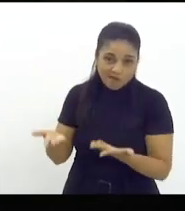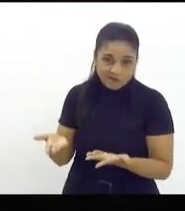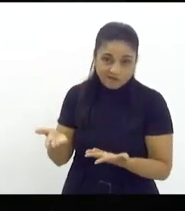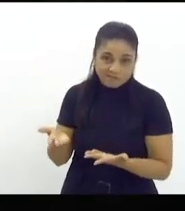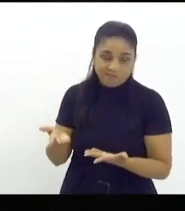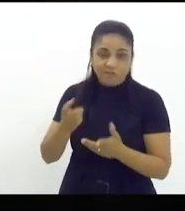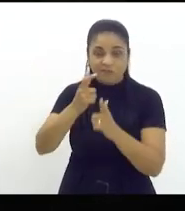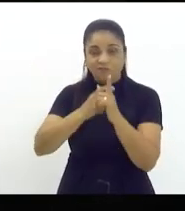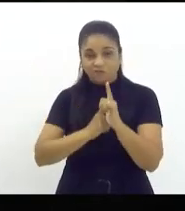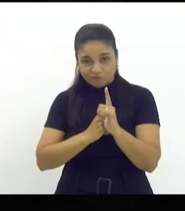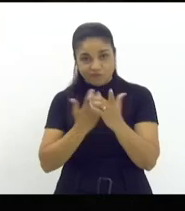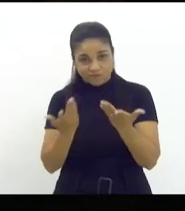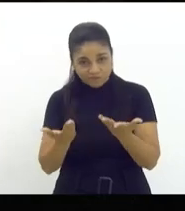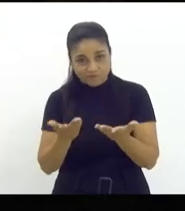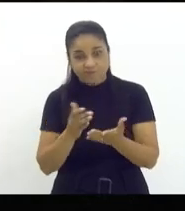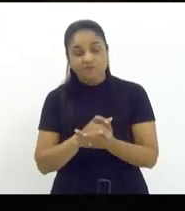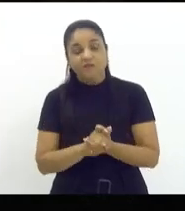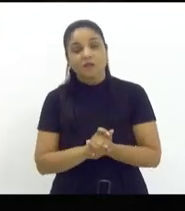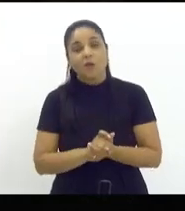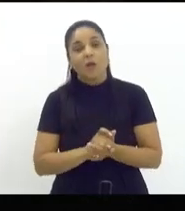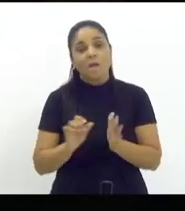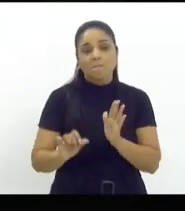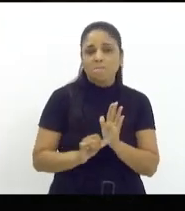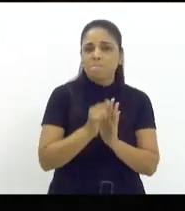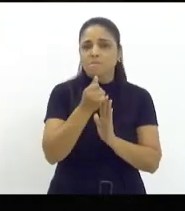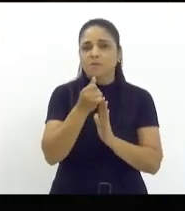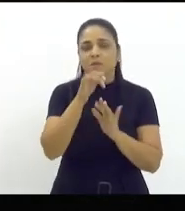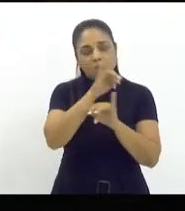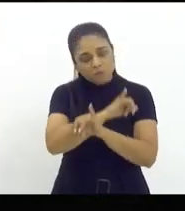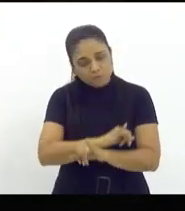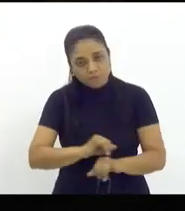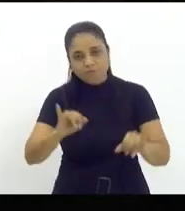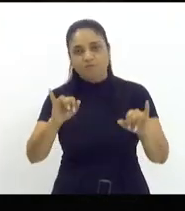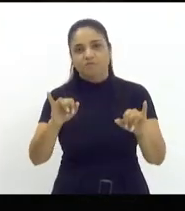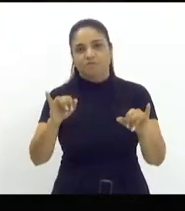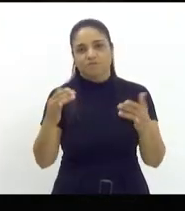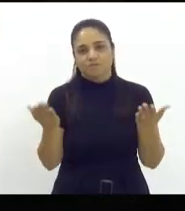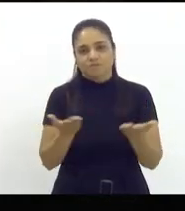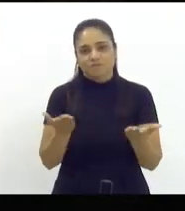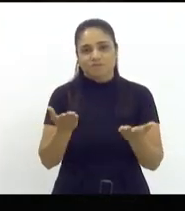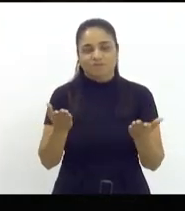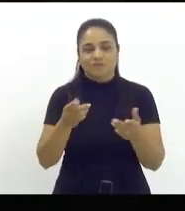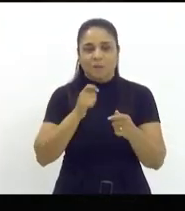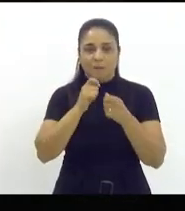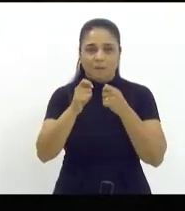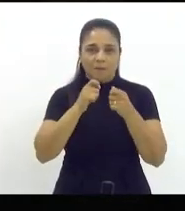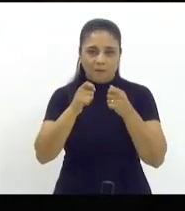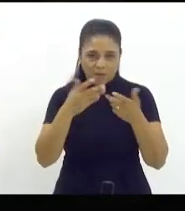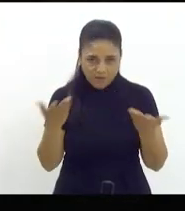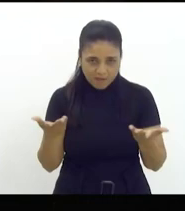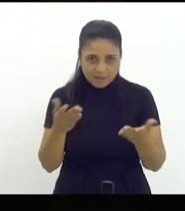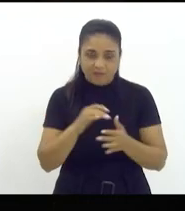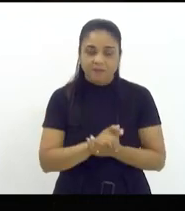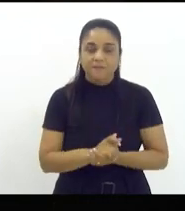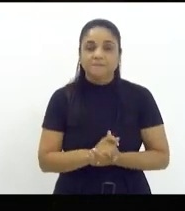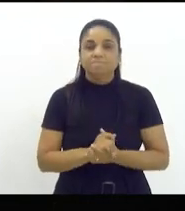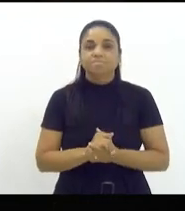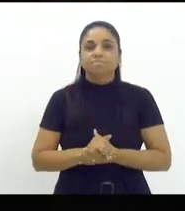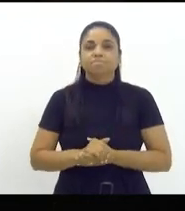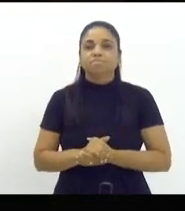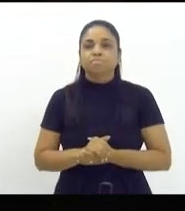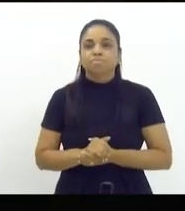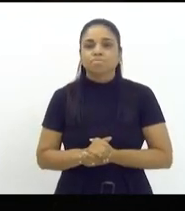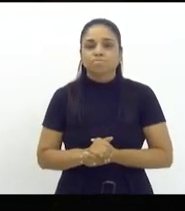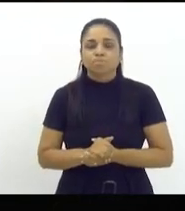Então essa era a primeira observação do noticiário no dia de hoje foi